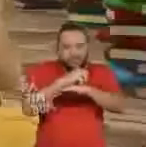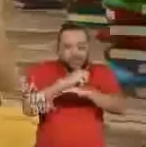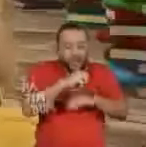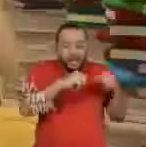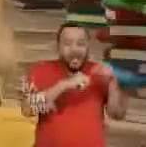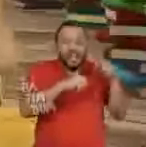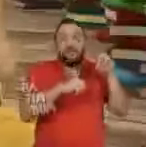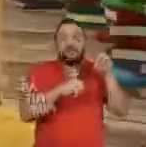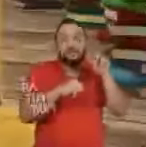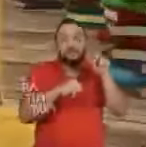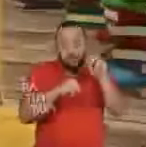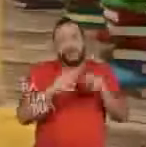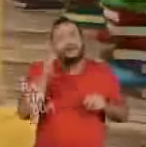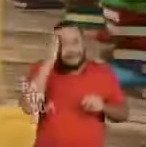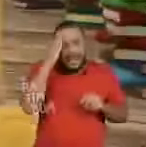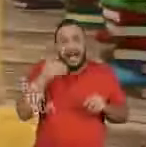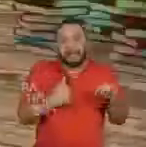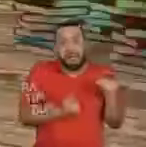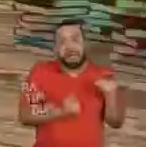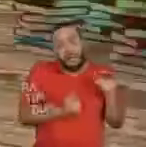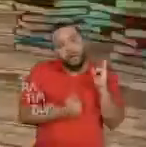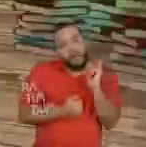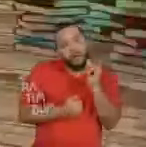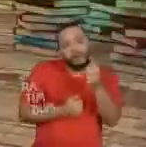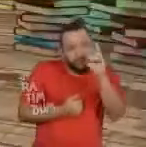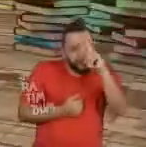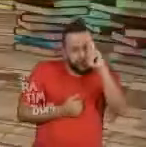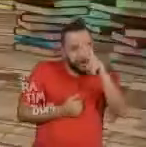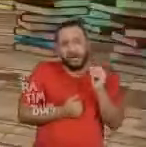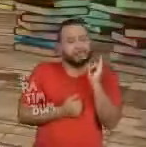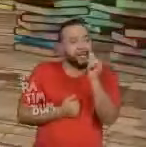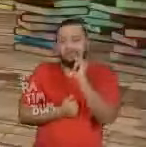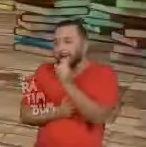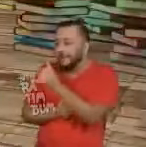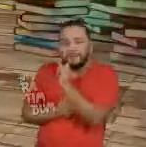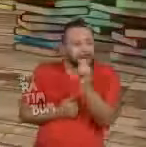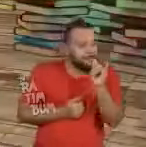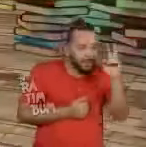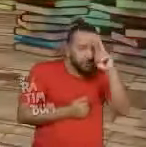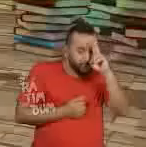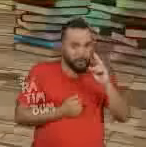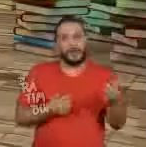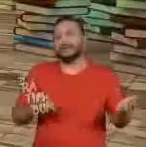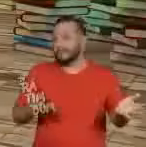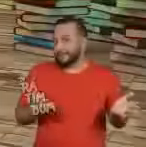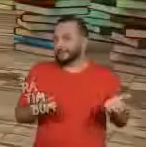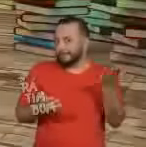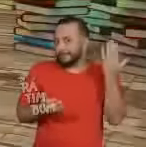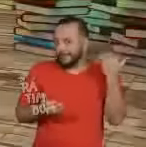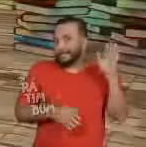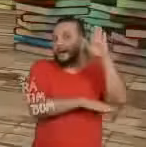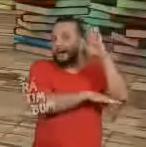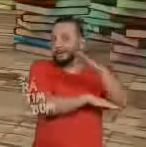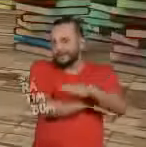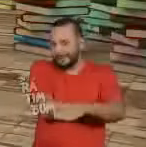300 e tantas histórias lá na língua dos Tatu-Bolinhas. Na tarde que aconteceu a história que eu conto agora, o vovô